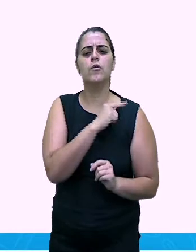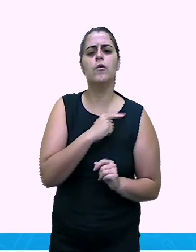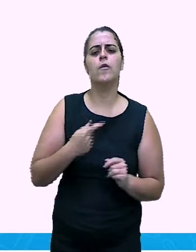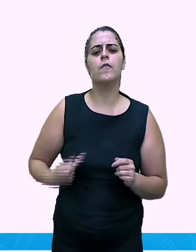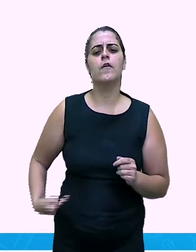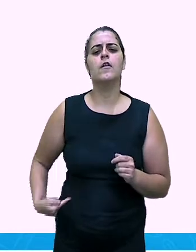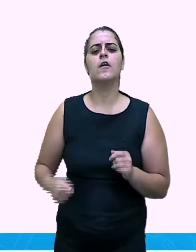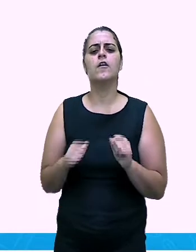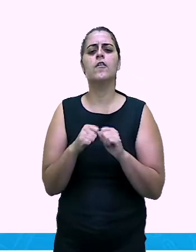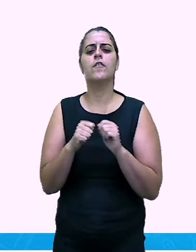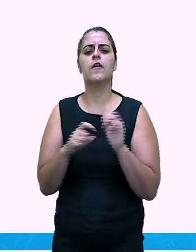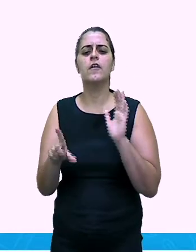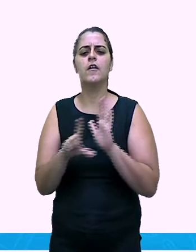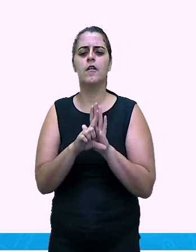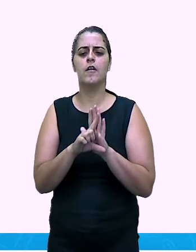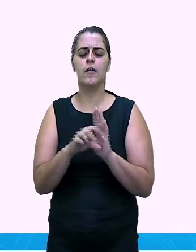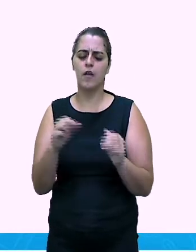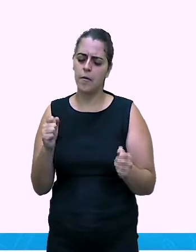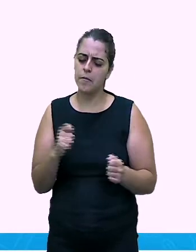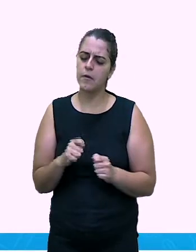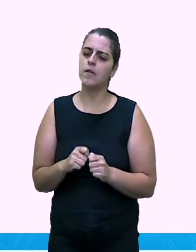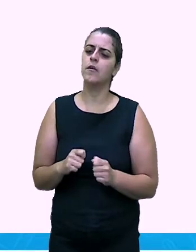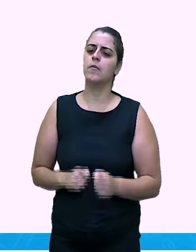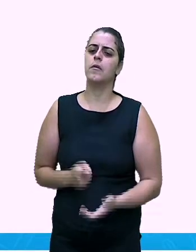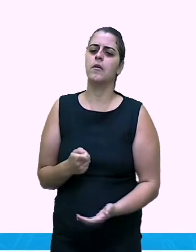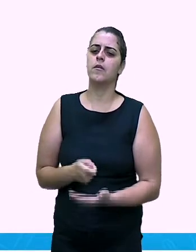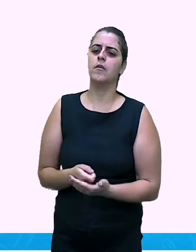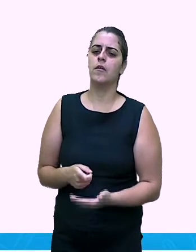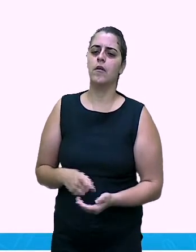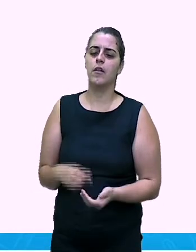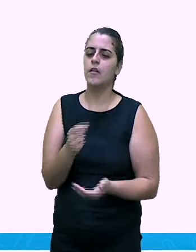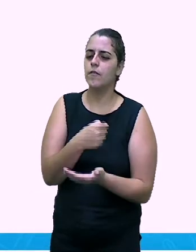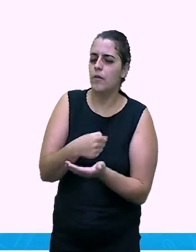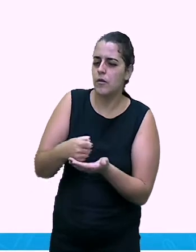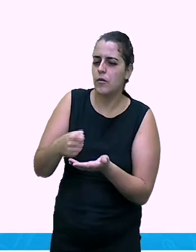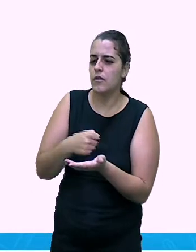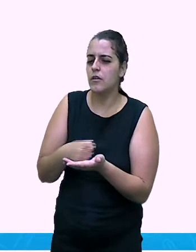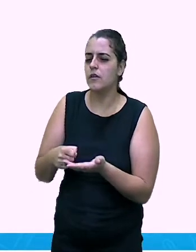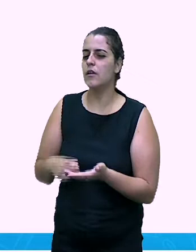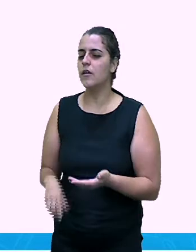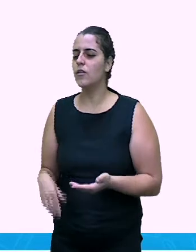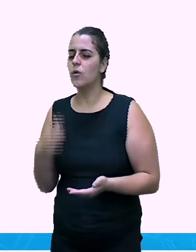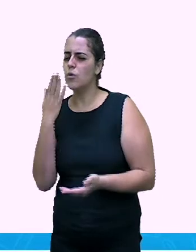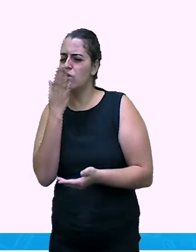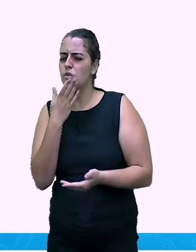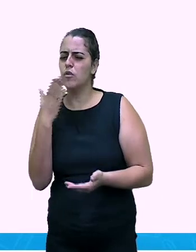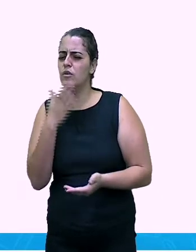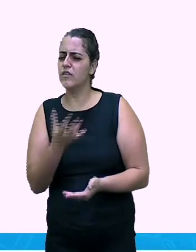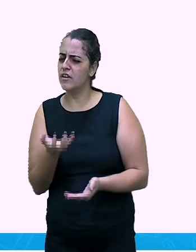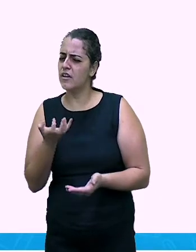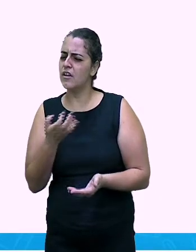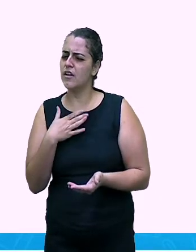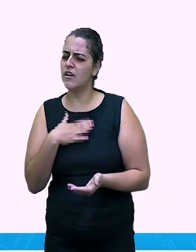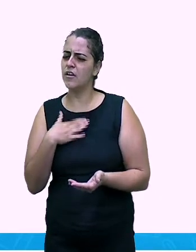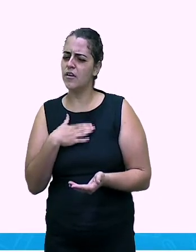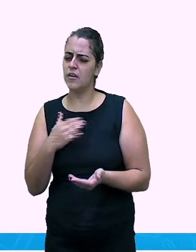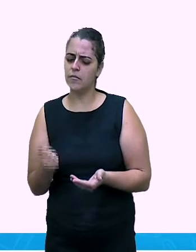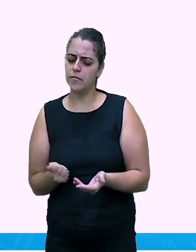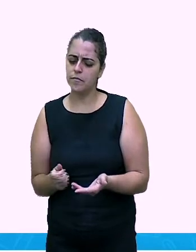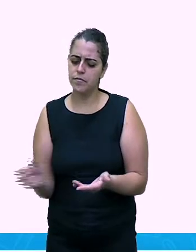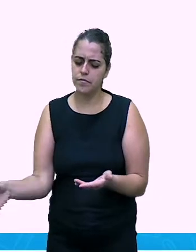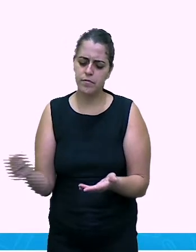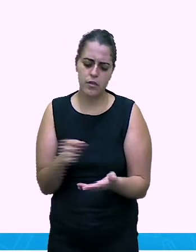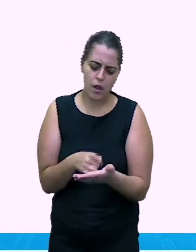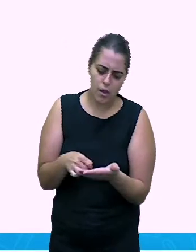uma lei, a lei é para ser executada. Então, ele acrescentou lá na lista, né, o novo decreto,